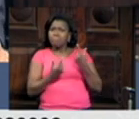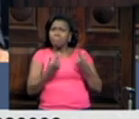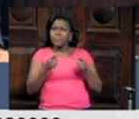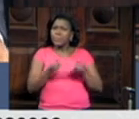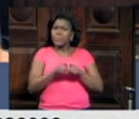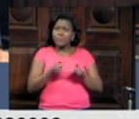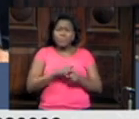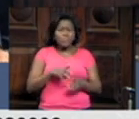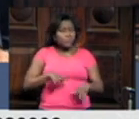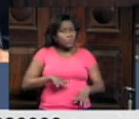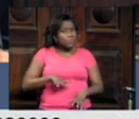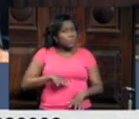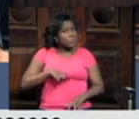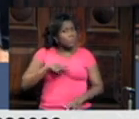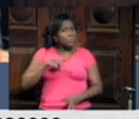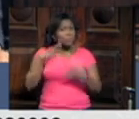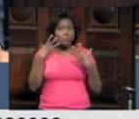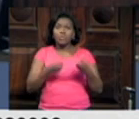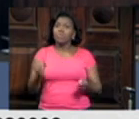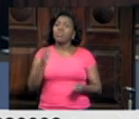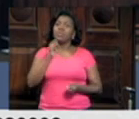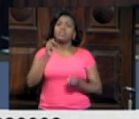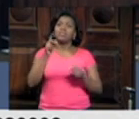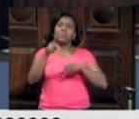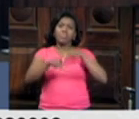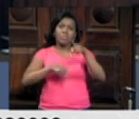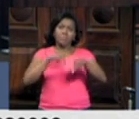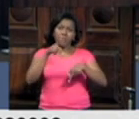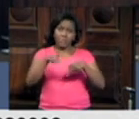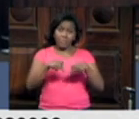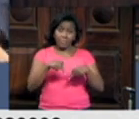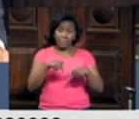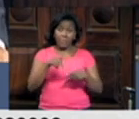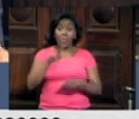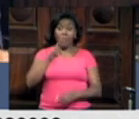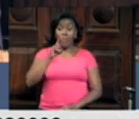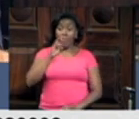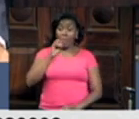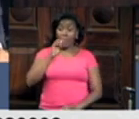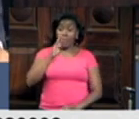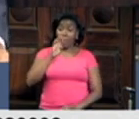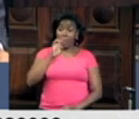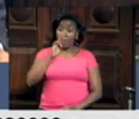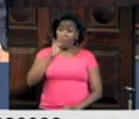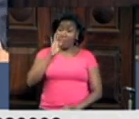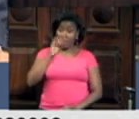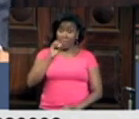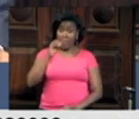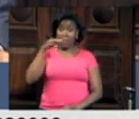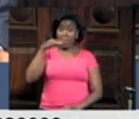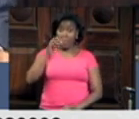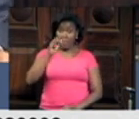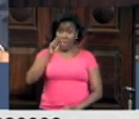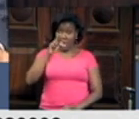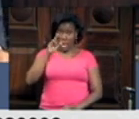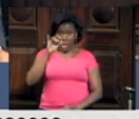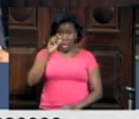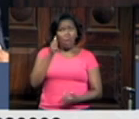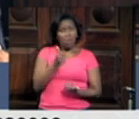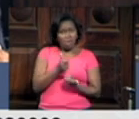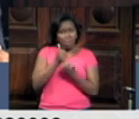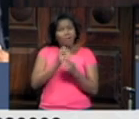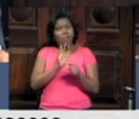do povo brasileiro. O senhor Roberto Marinho foi um aliado da ditadura civil, militar e